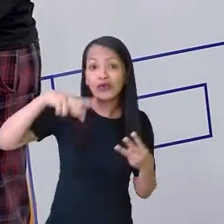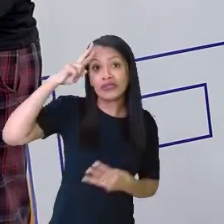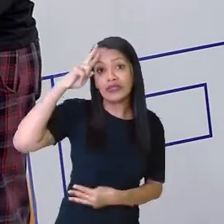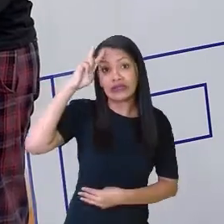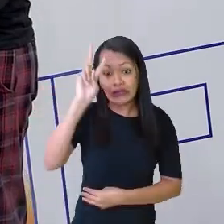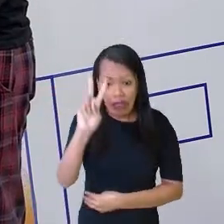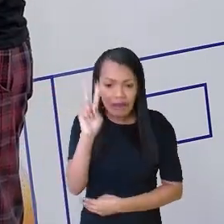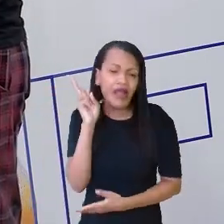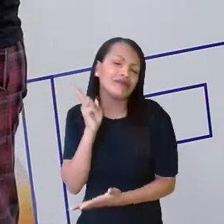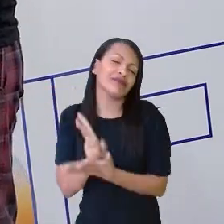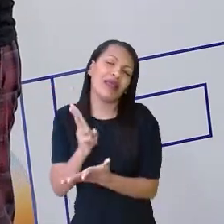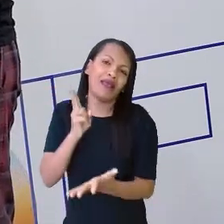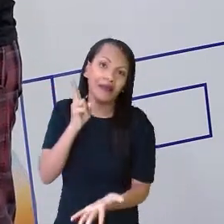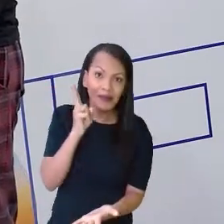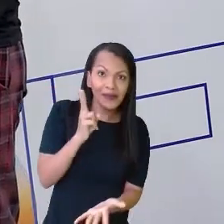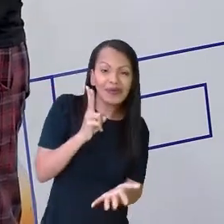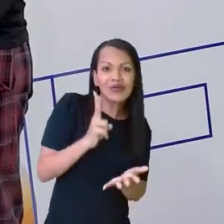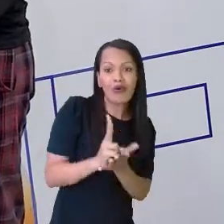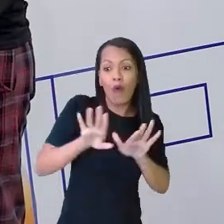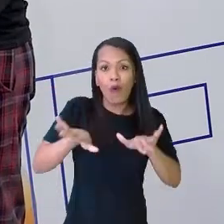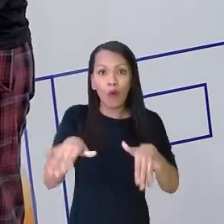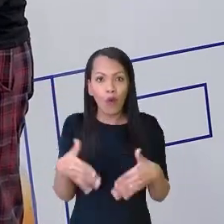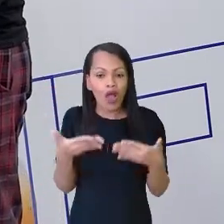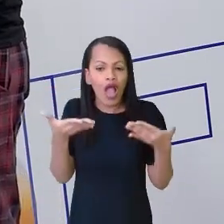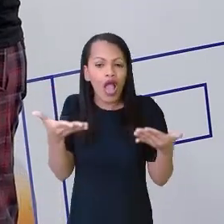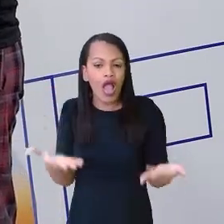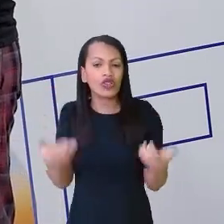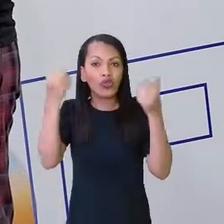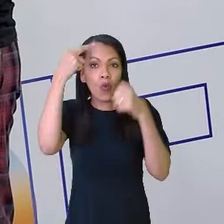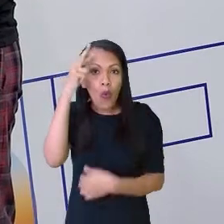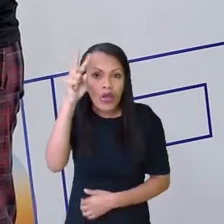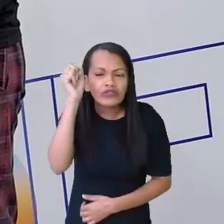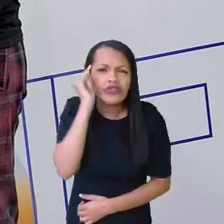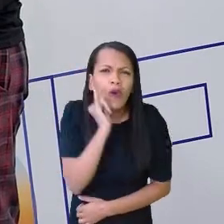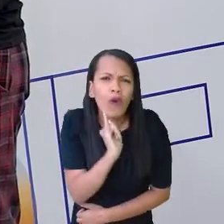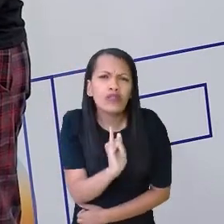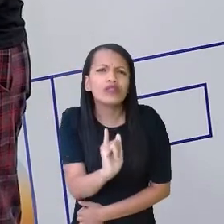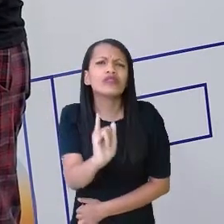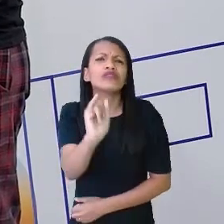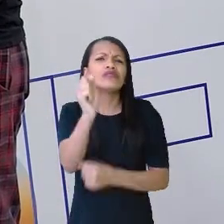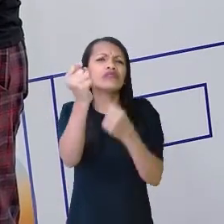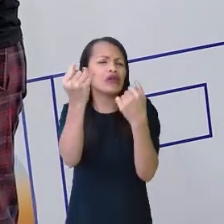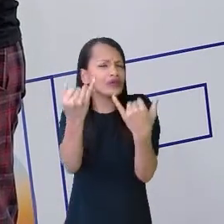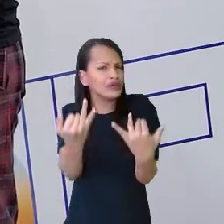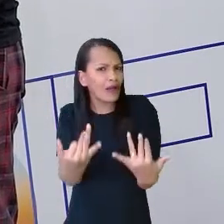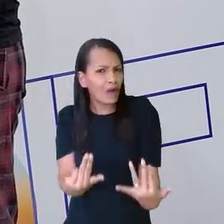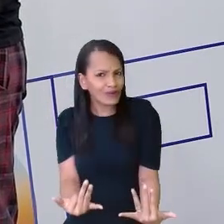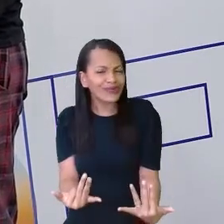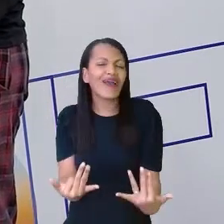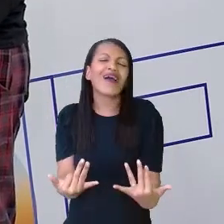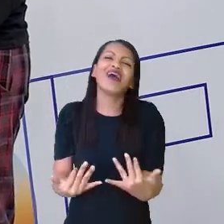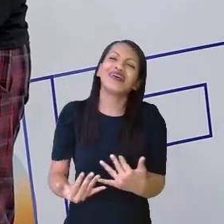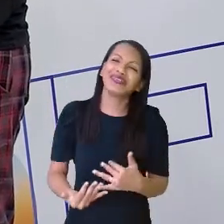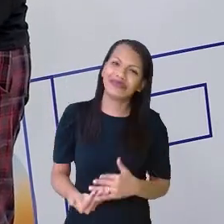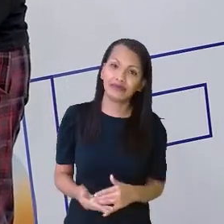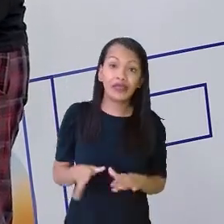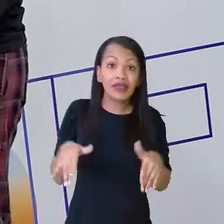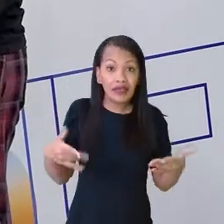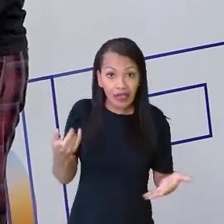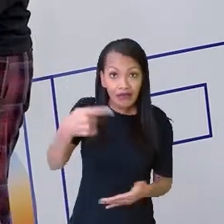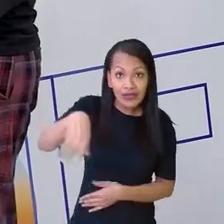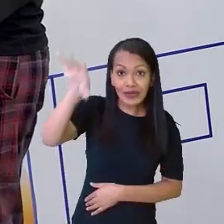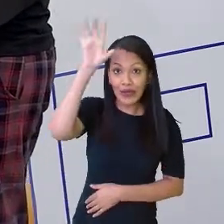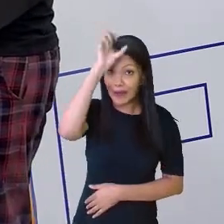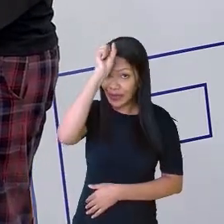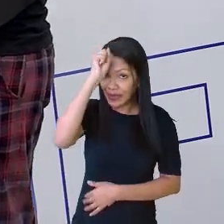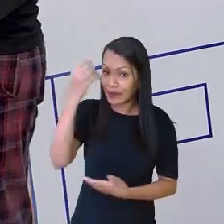vou lembrar, quando uma história eu quiser contar. E aí, você